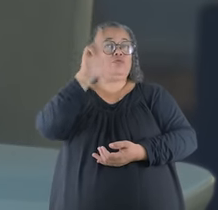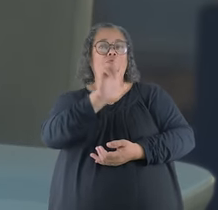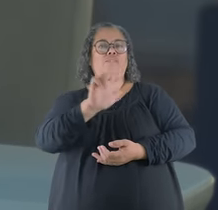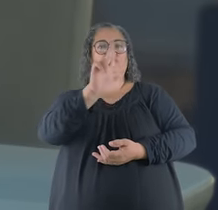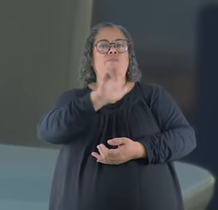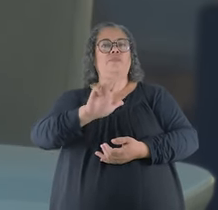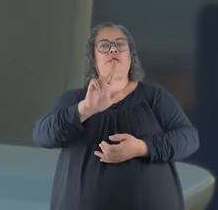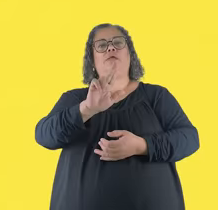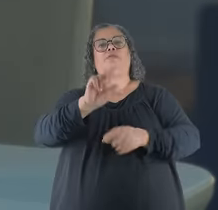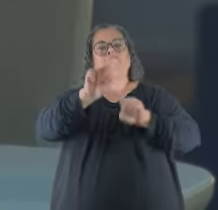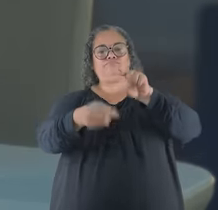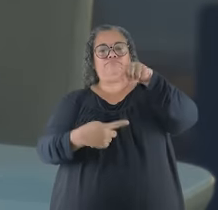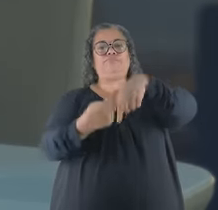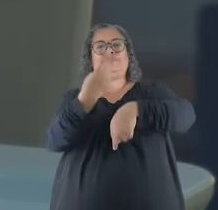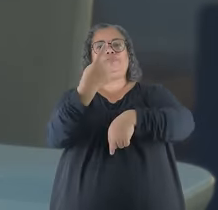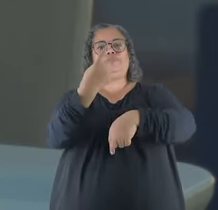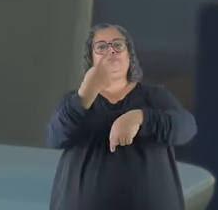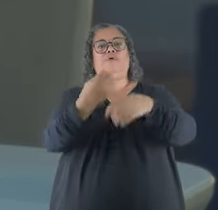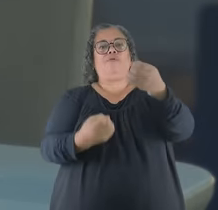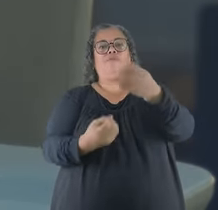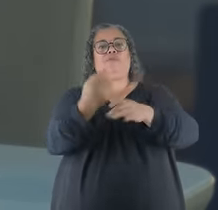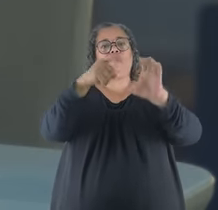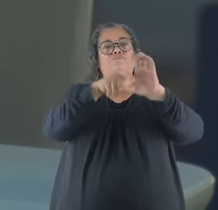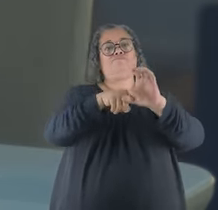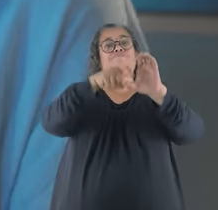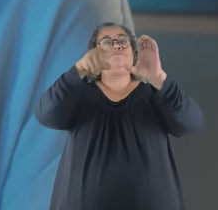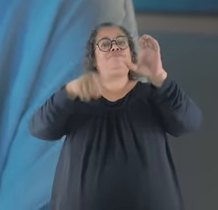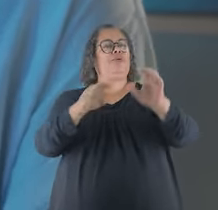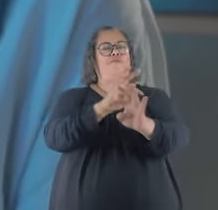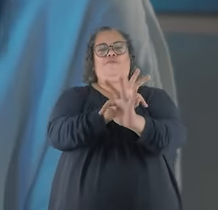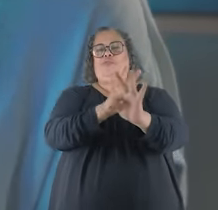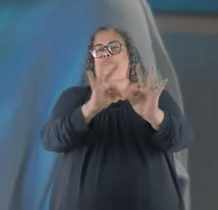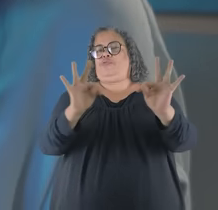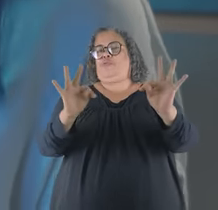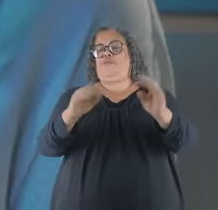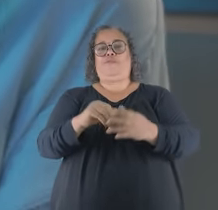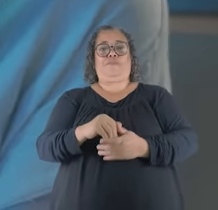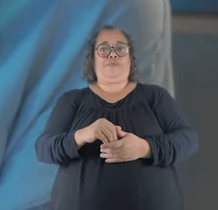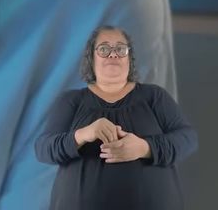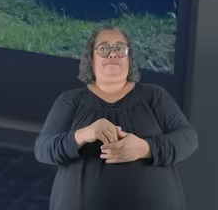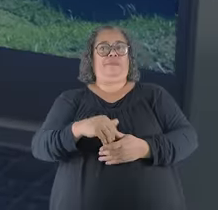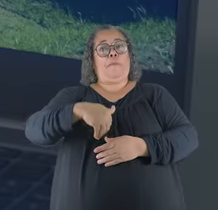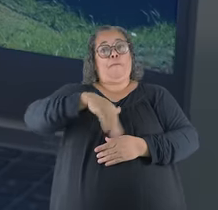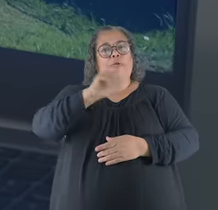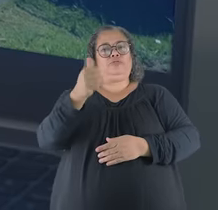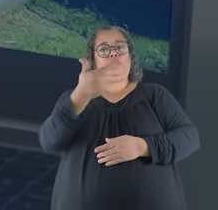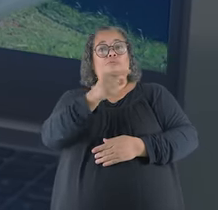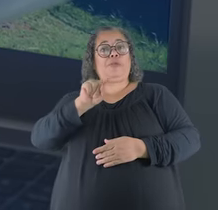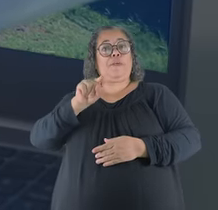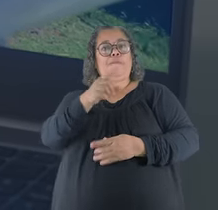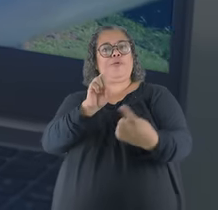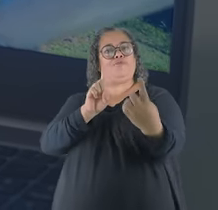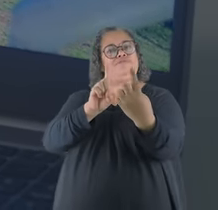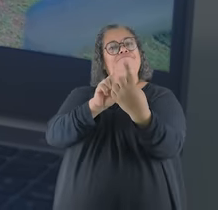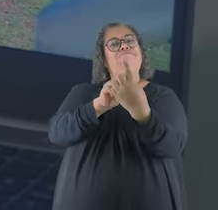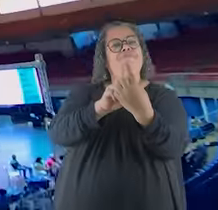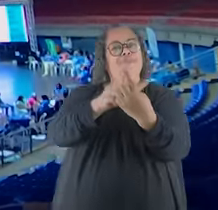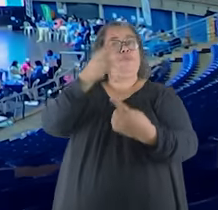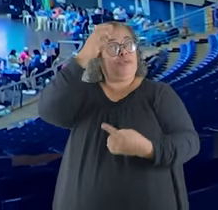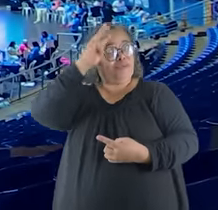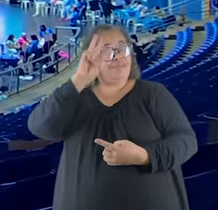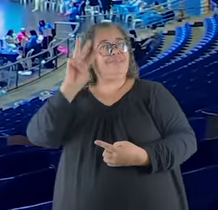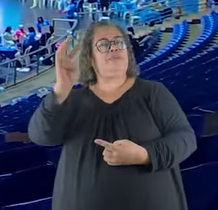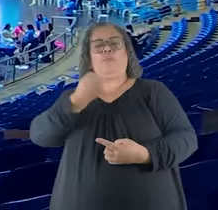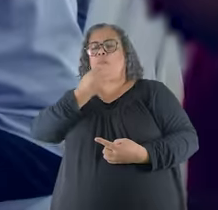A Prefeitura de Uberlândia saiu na frente e criou o mutirão Dívida Zero, que foi um sucesso. Foram mais de 12 mil atendimentos